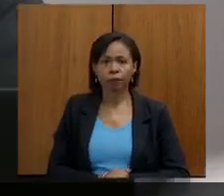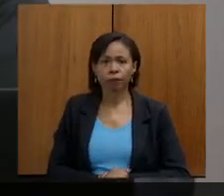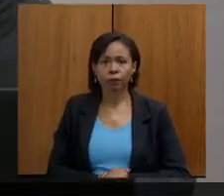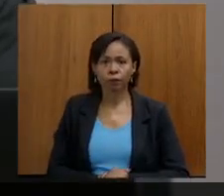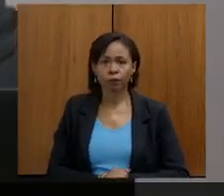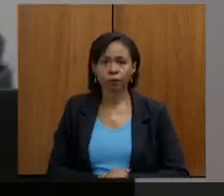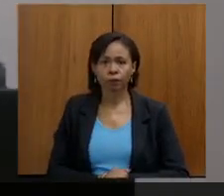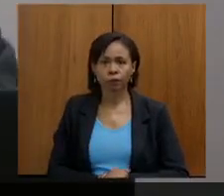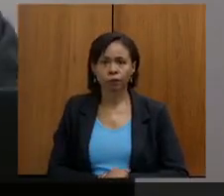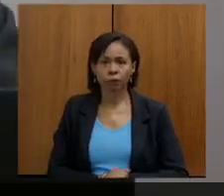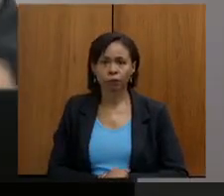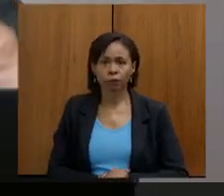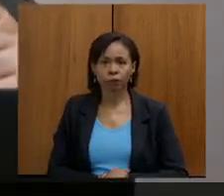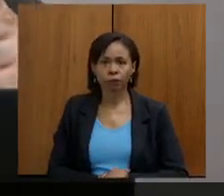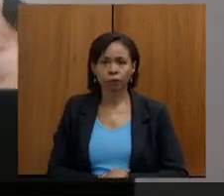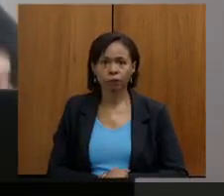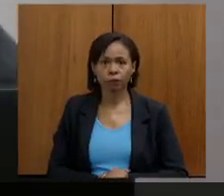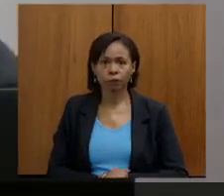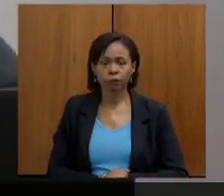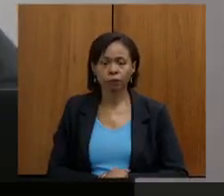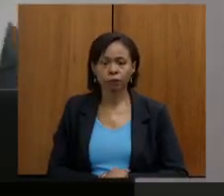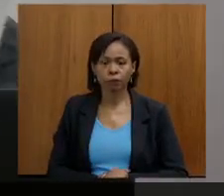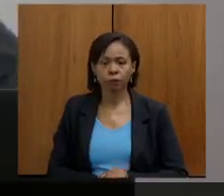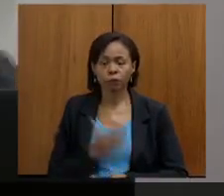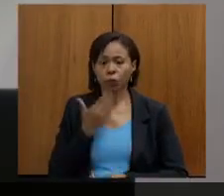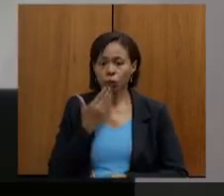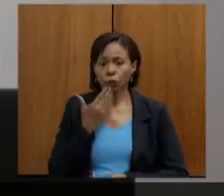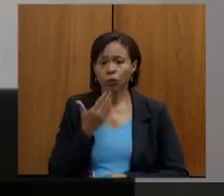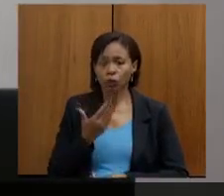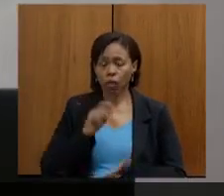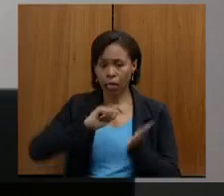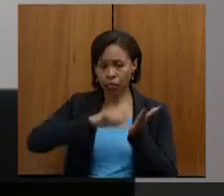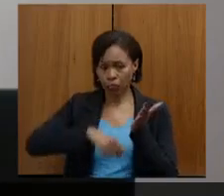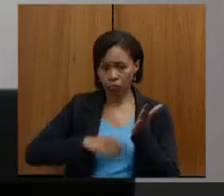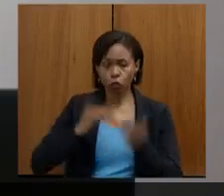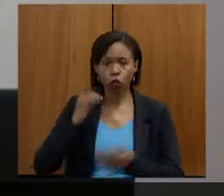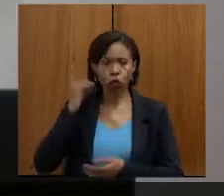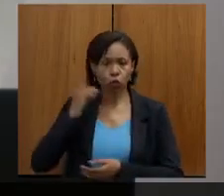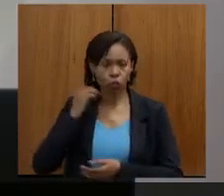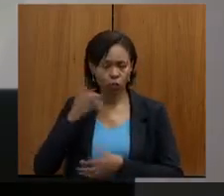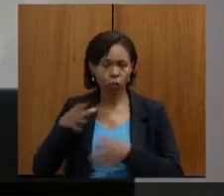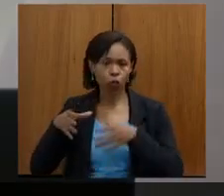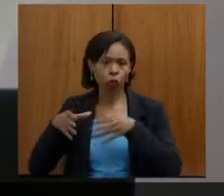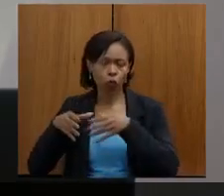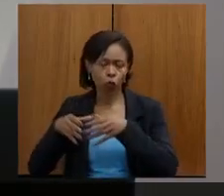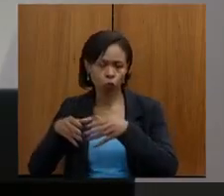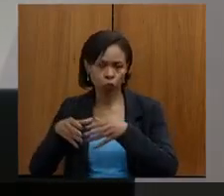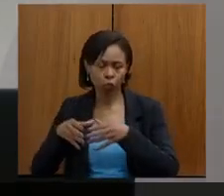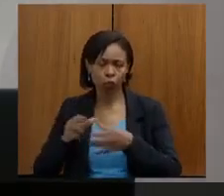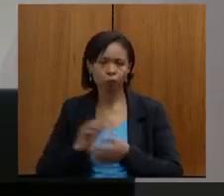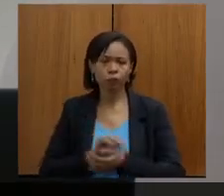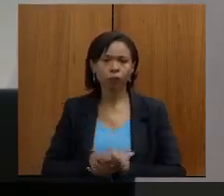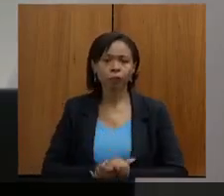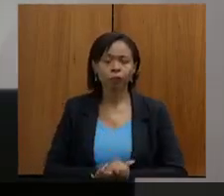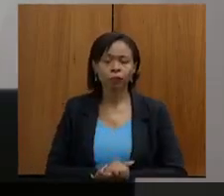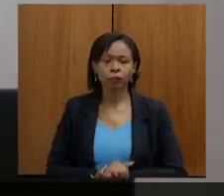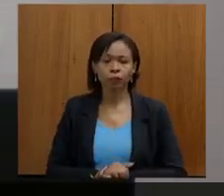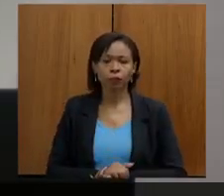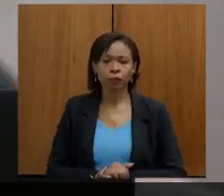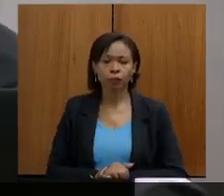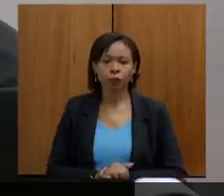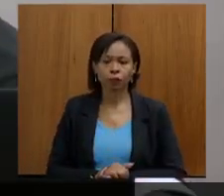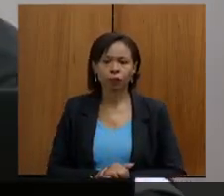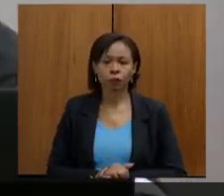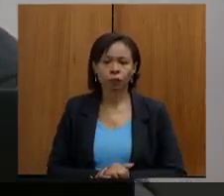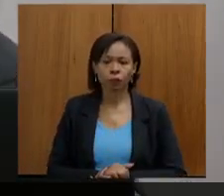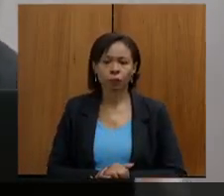E aí e continua a ser que alimentos assinado pelo Deputado Gil Pereira se ele saviola Sargento Rodrigues e João